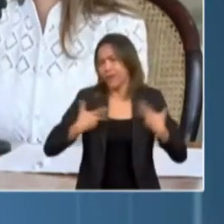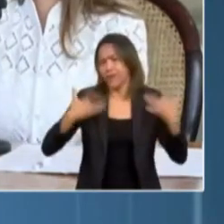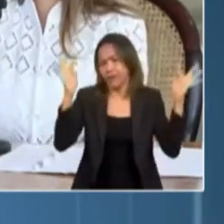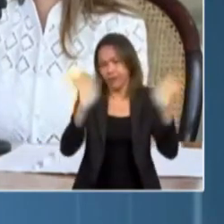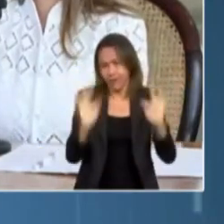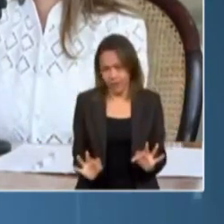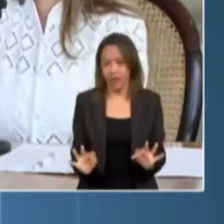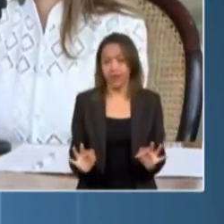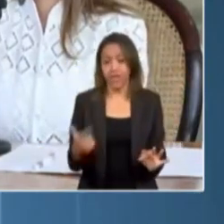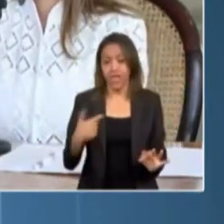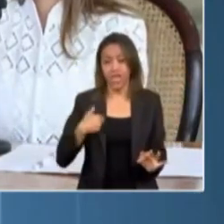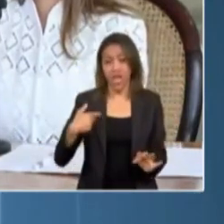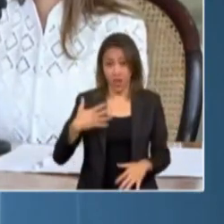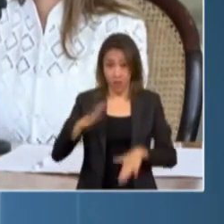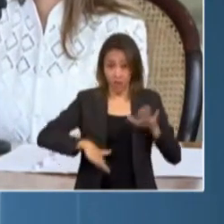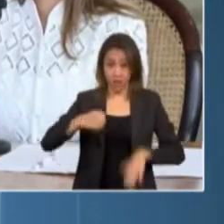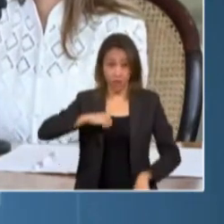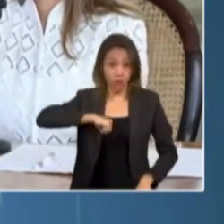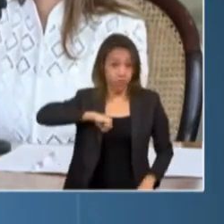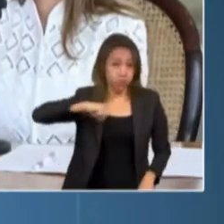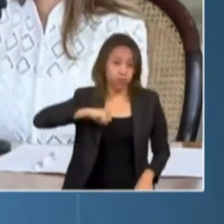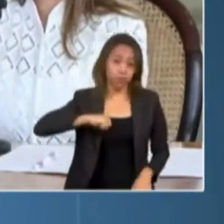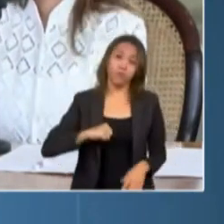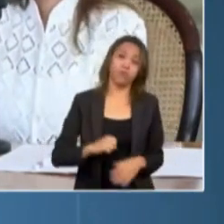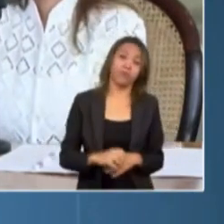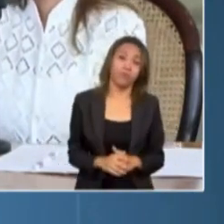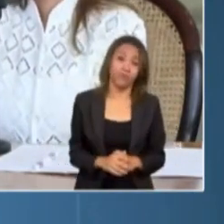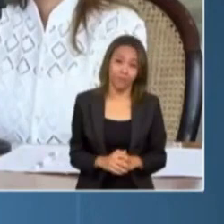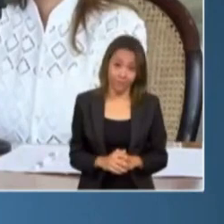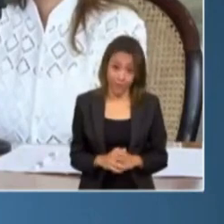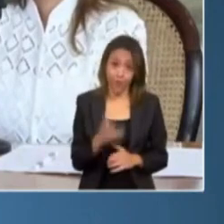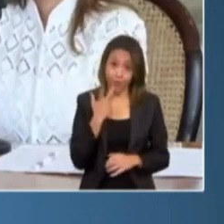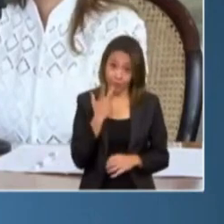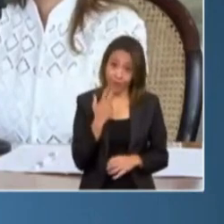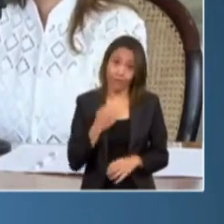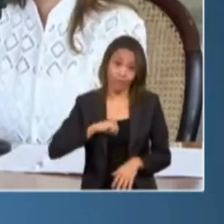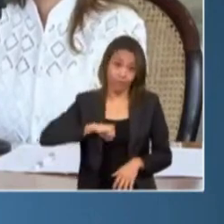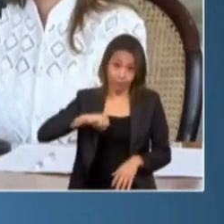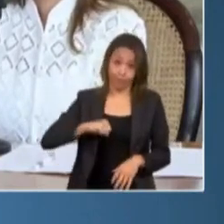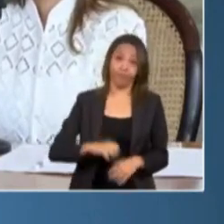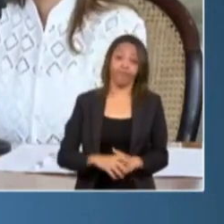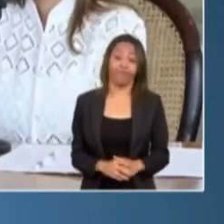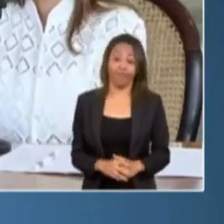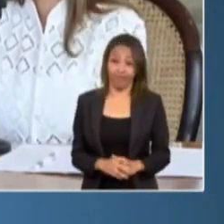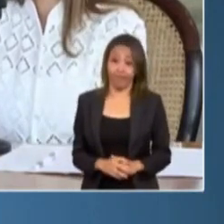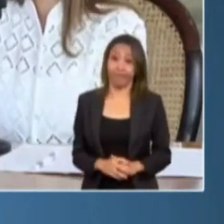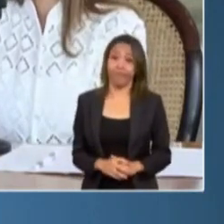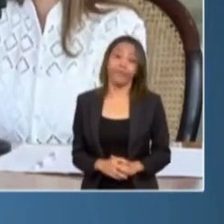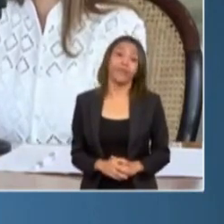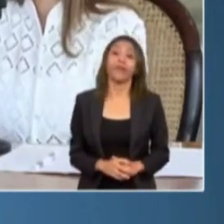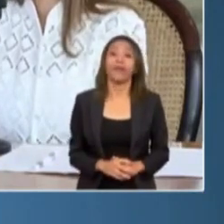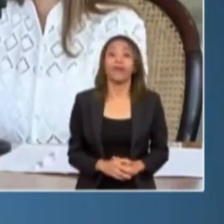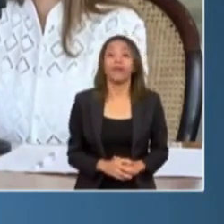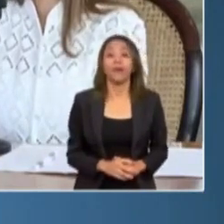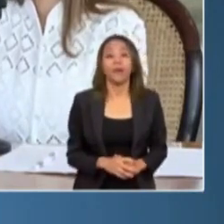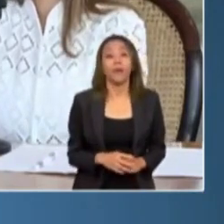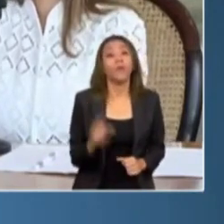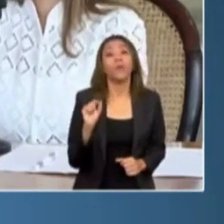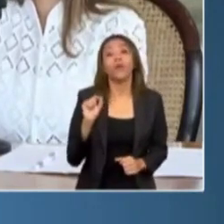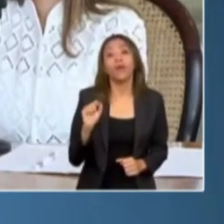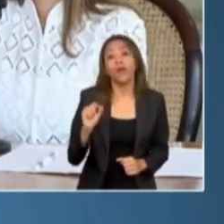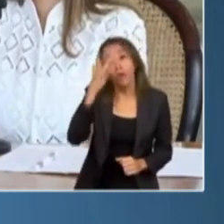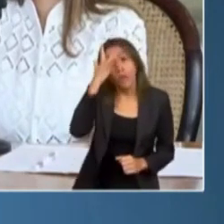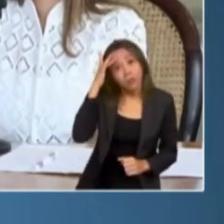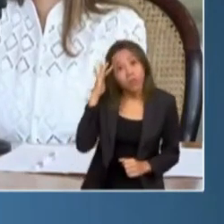muito zangado, e isso vai continuar acontecendo, porque agora que o presidente confessou que isso o irrita